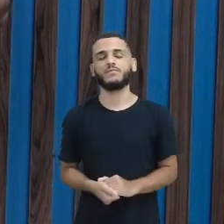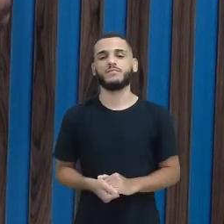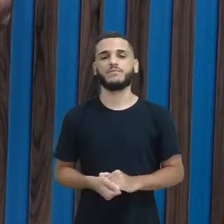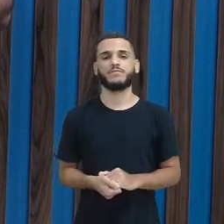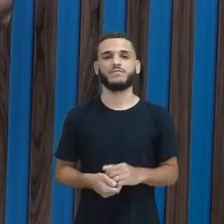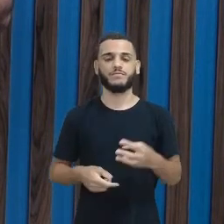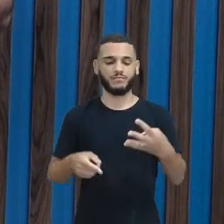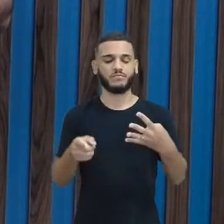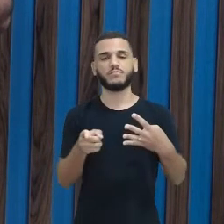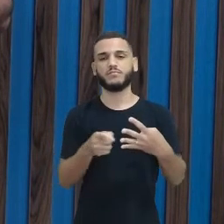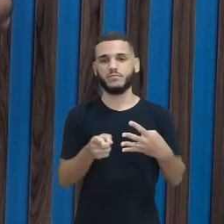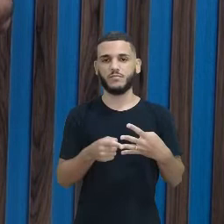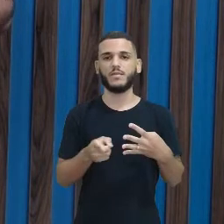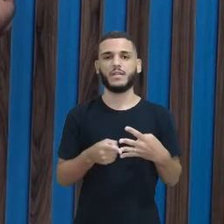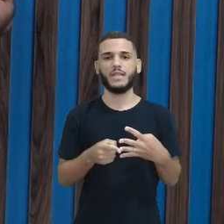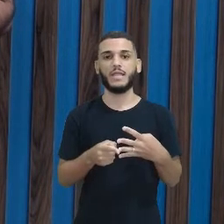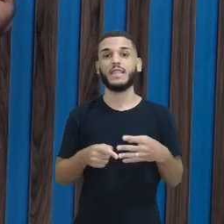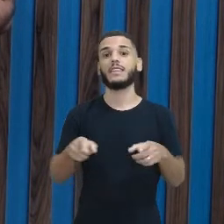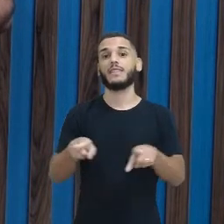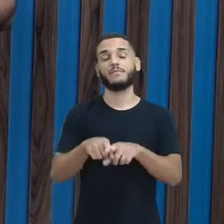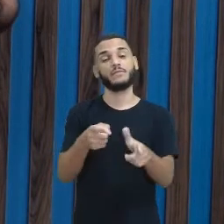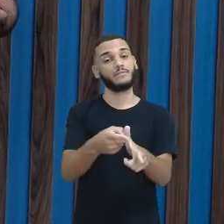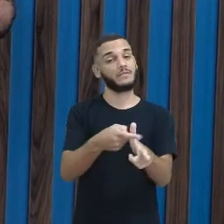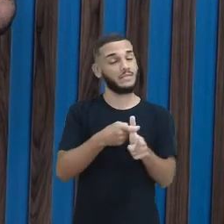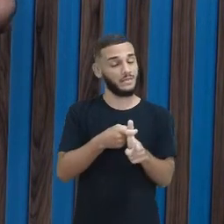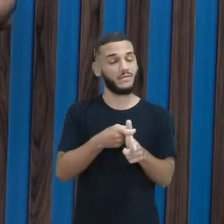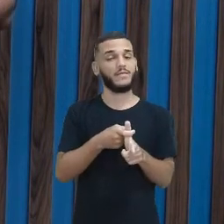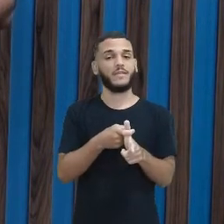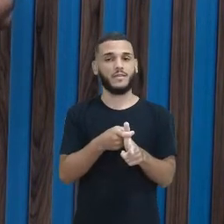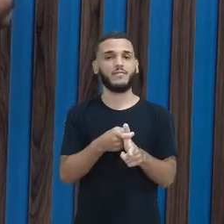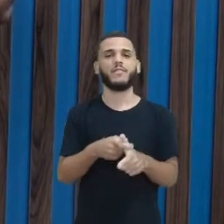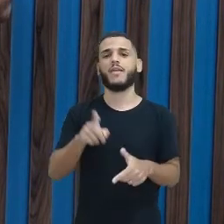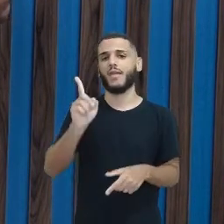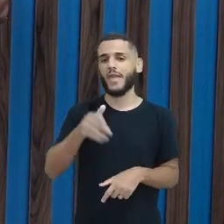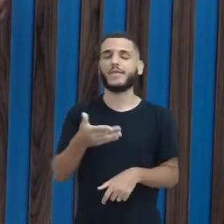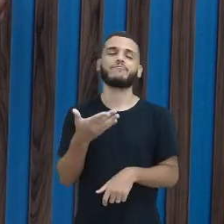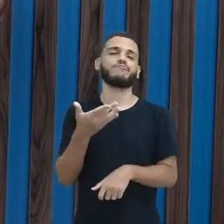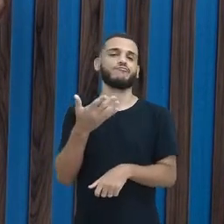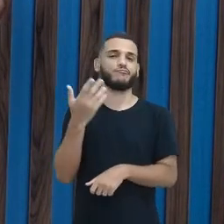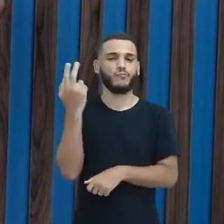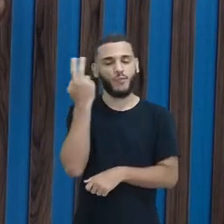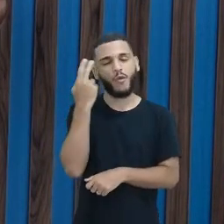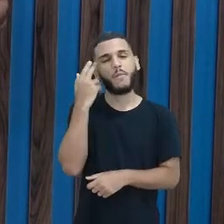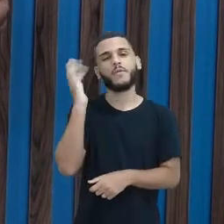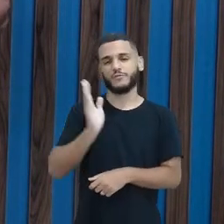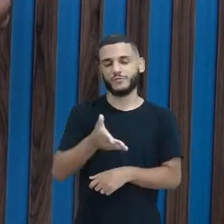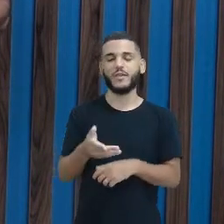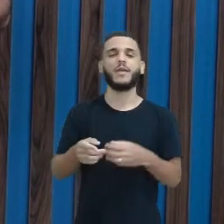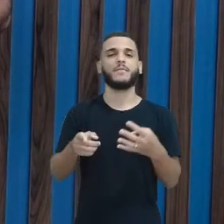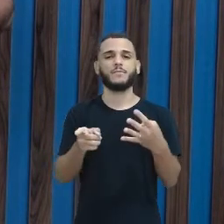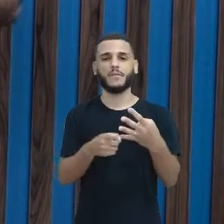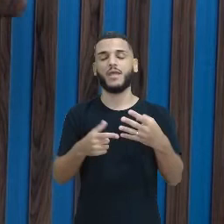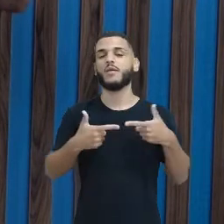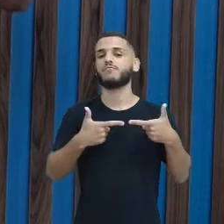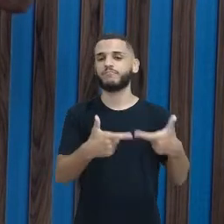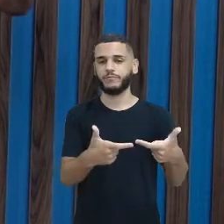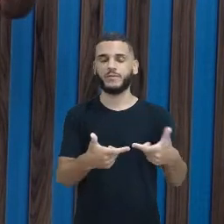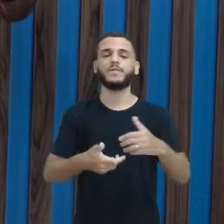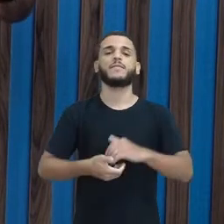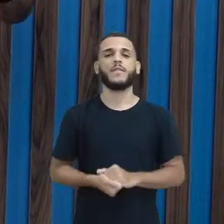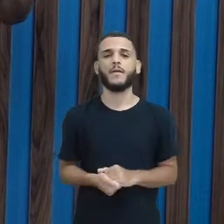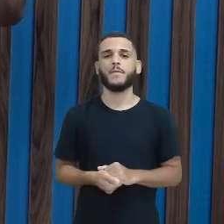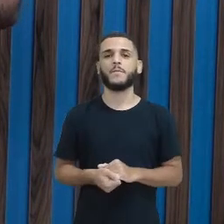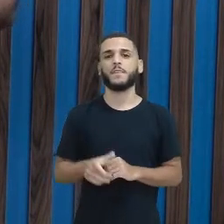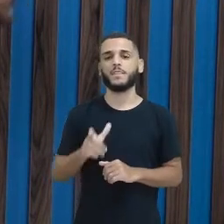A escravização por meio de dívidas, que era uma prática comum no mundo antigo, e a escravização por meio de guerras. A pessoa,